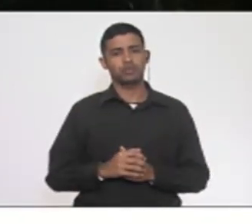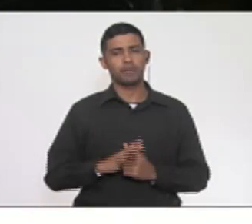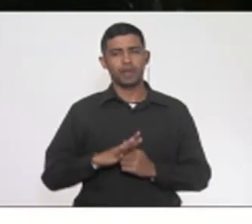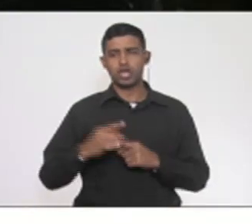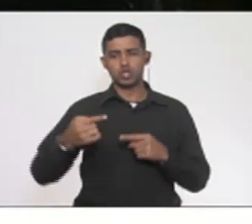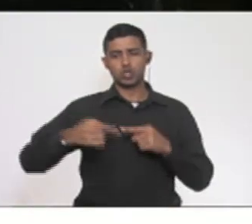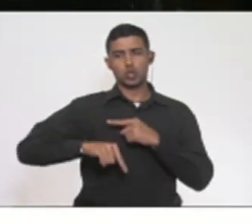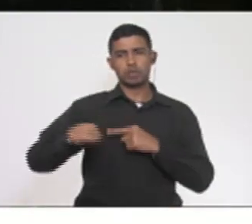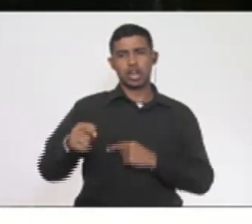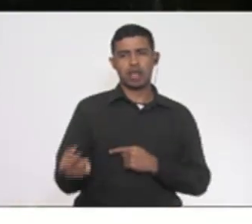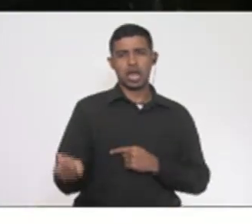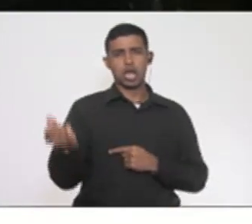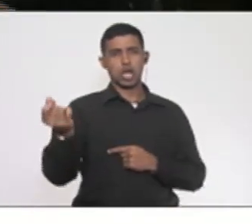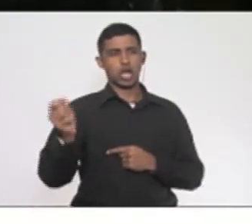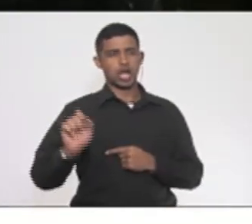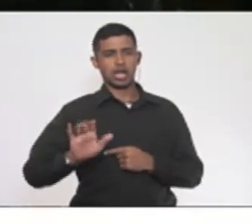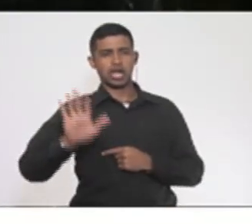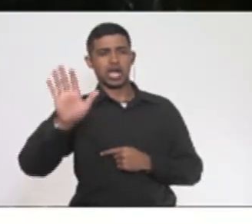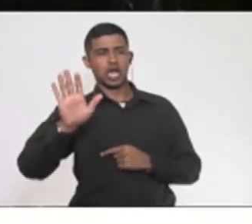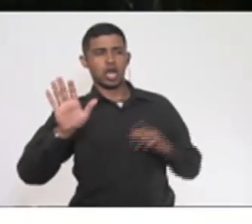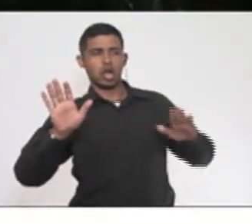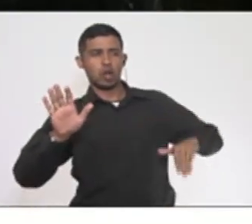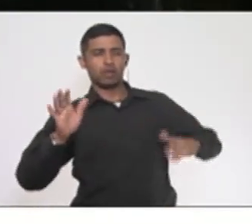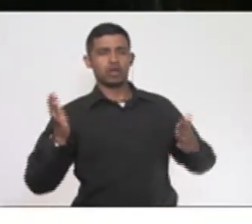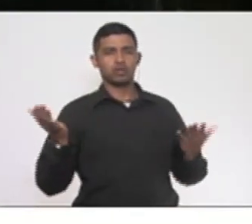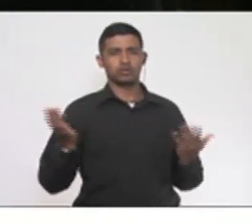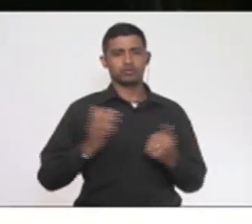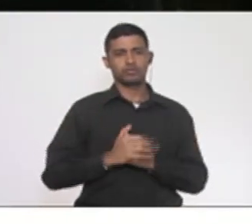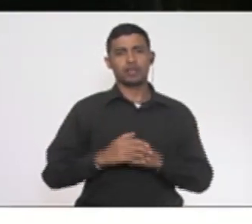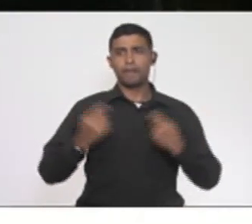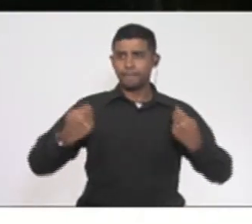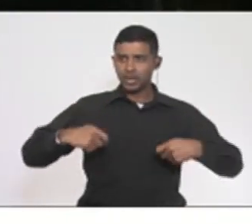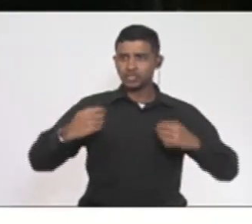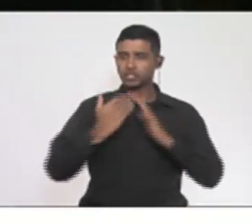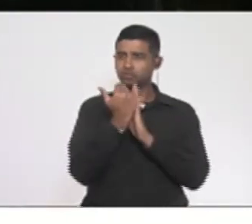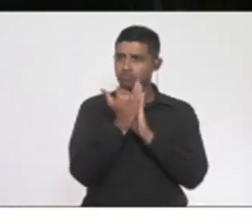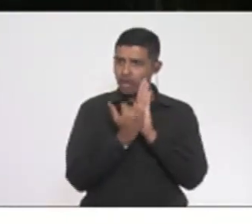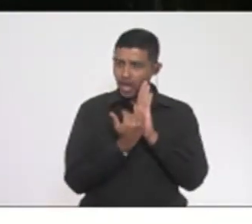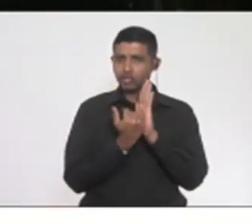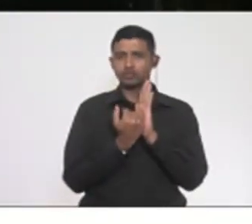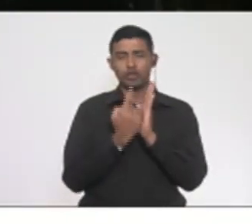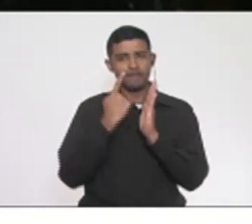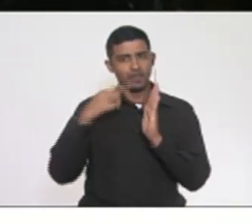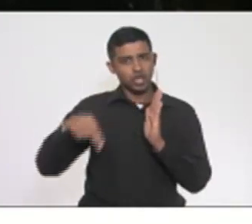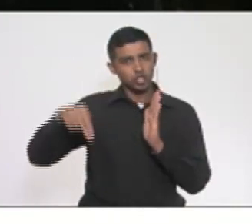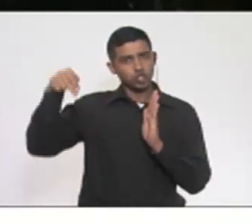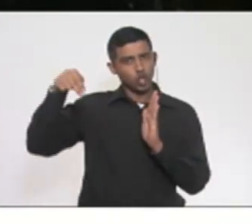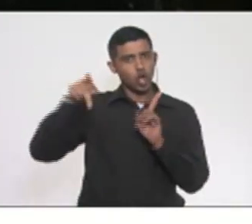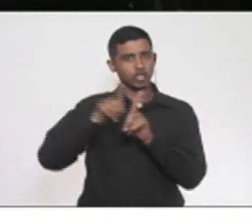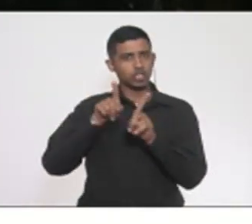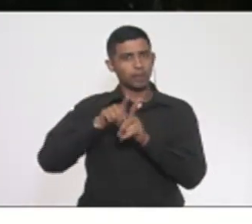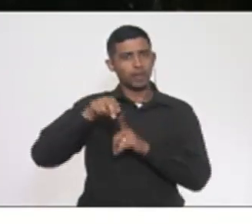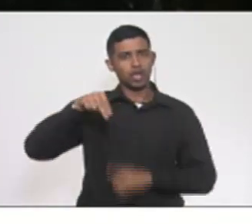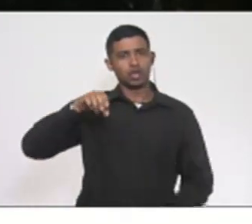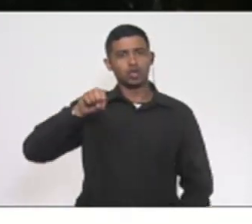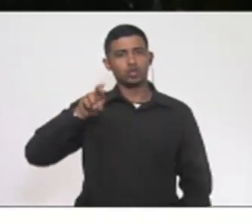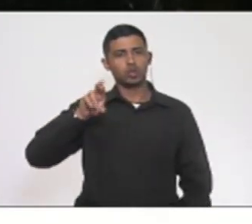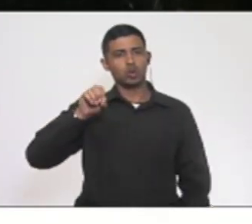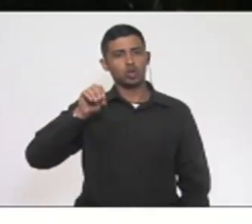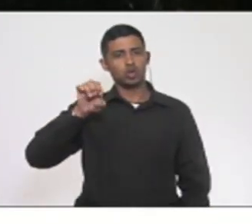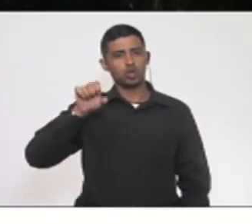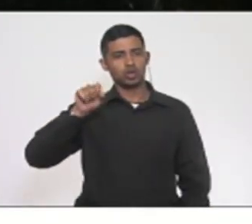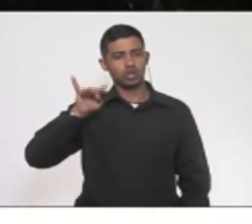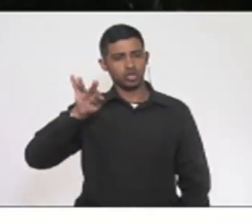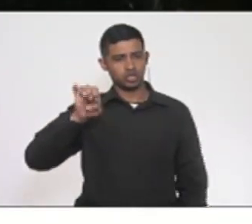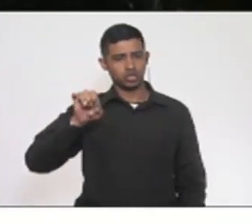mais caro hoje. Eu acho que para baixar o custo do gás no norte e no noroeste. Então, existe uma possibilidade desde que a questão